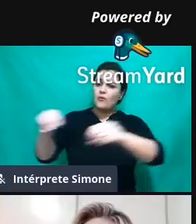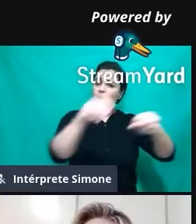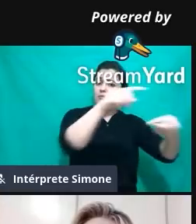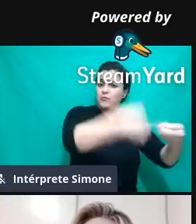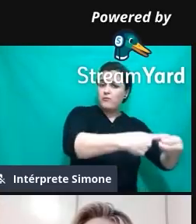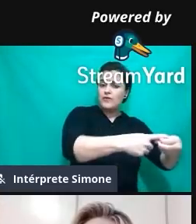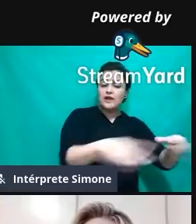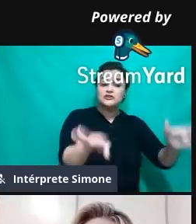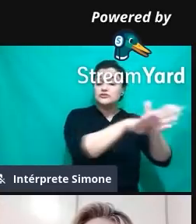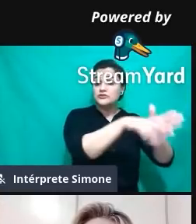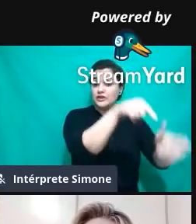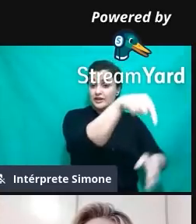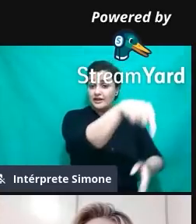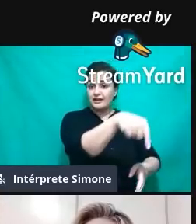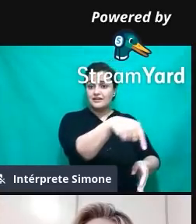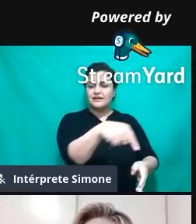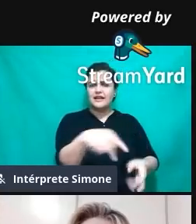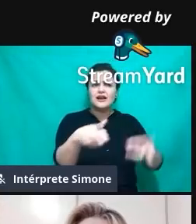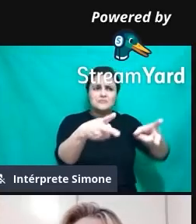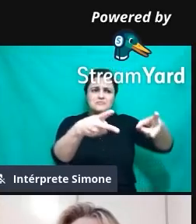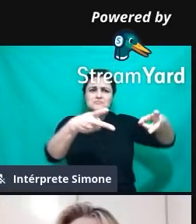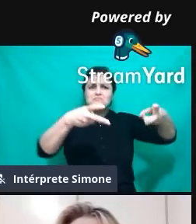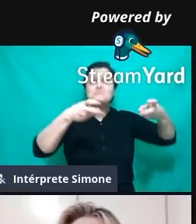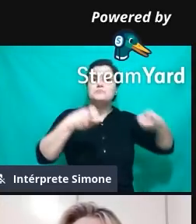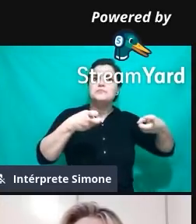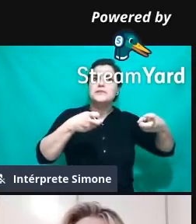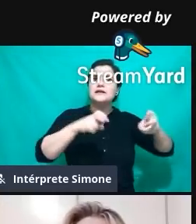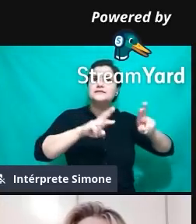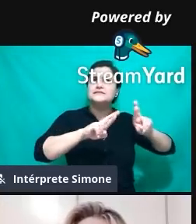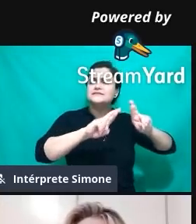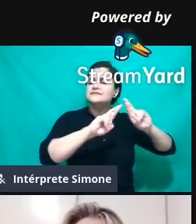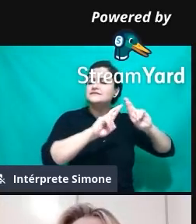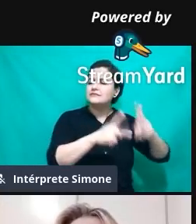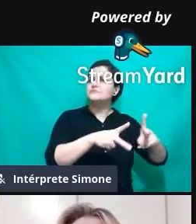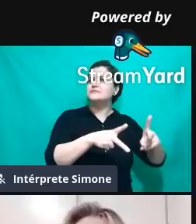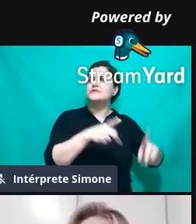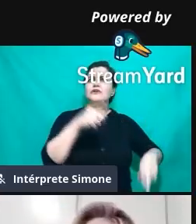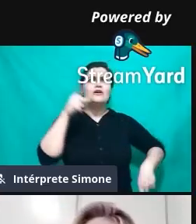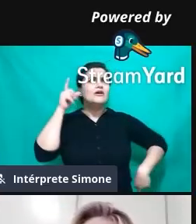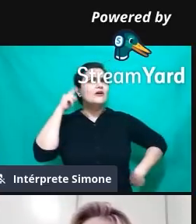essa percepção, né, porque elas falam de um jeito e a ficha do nome, por